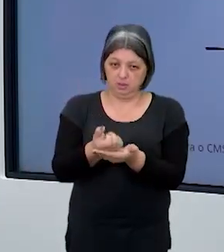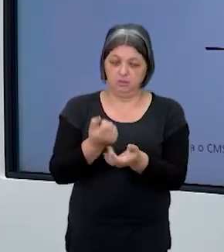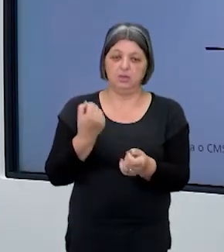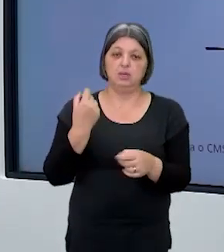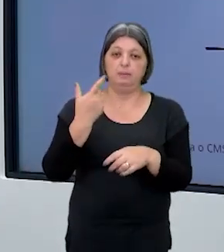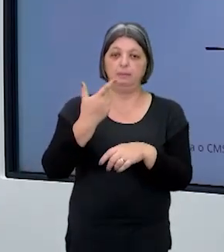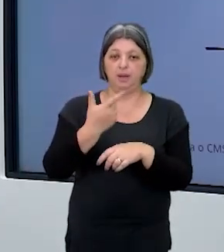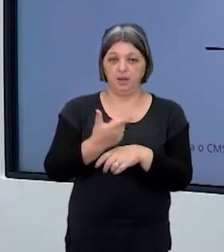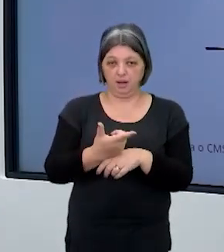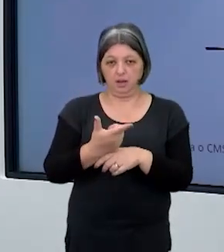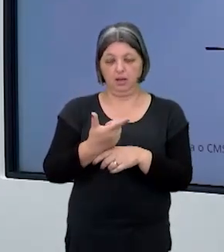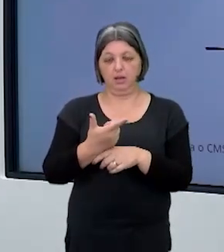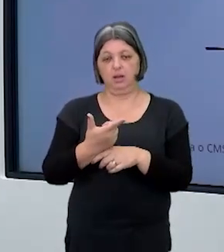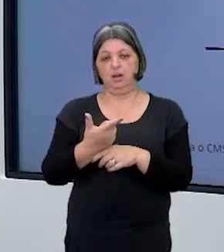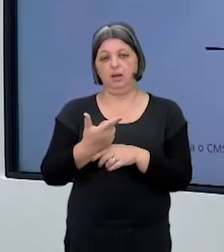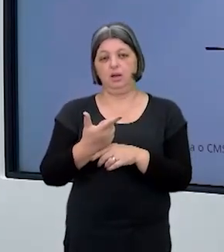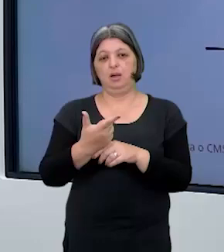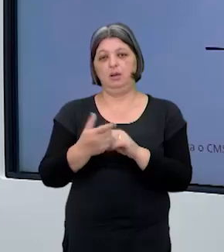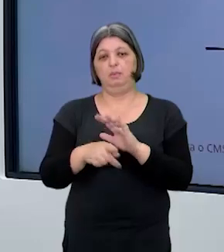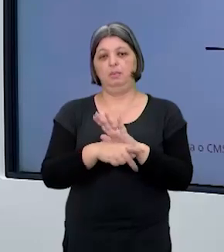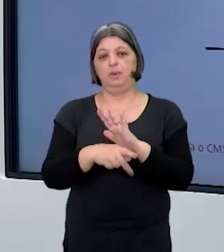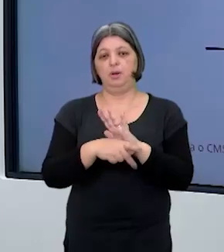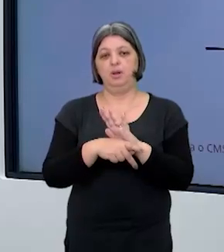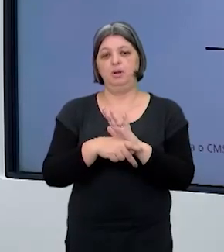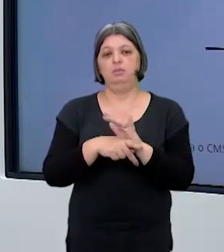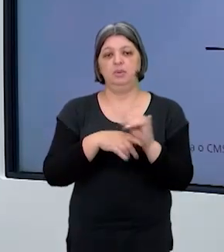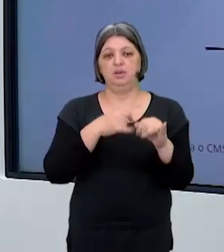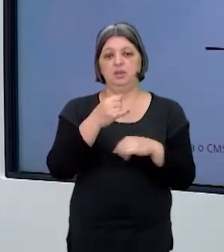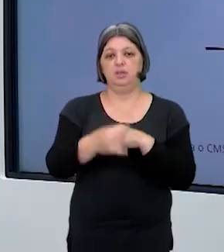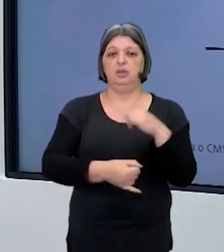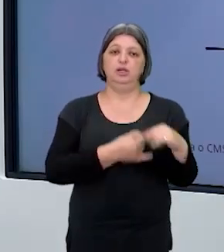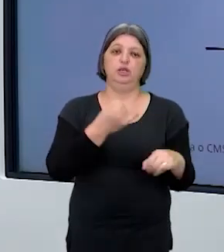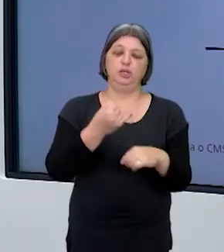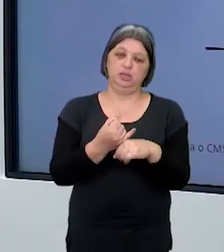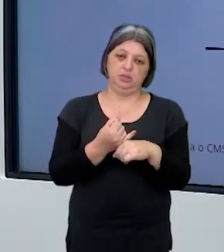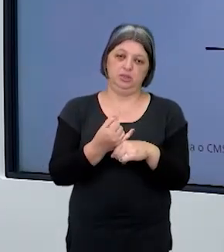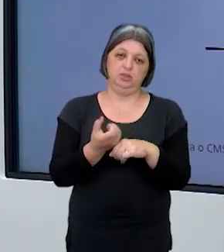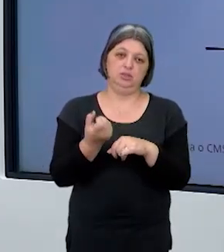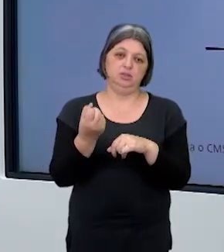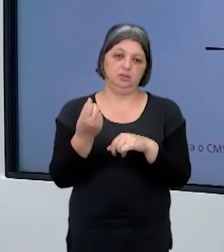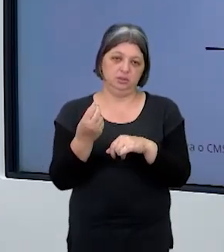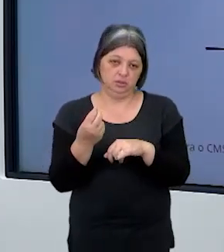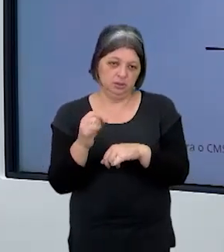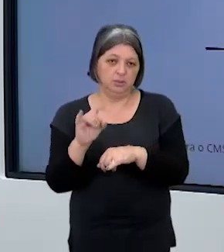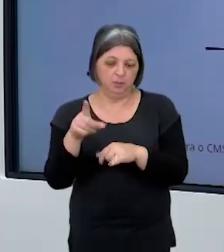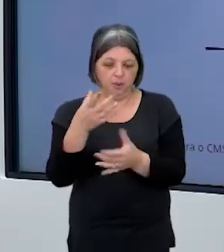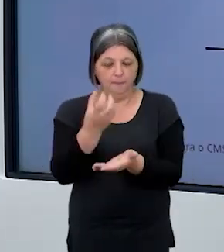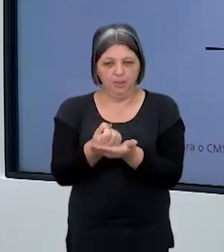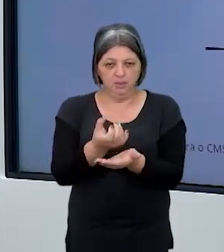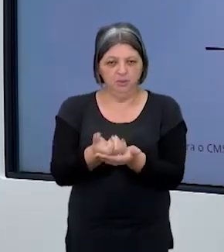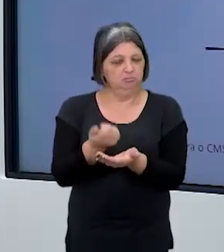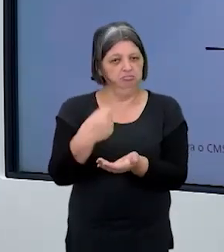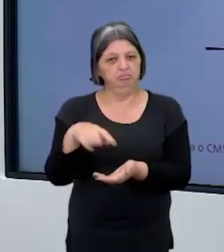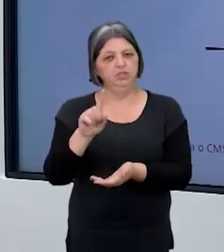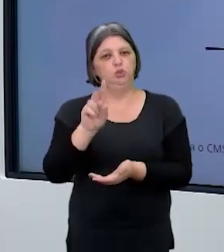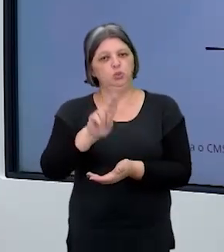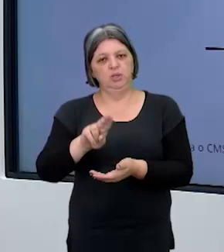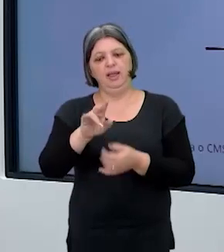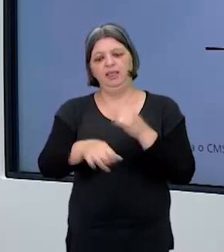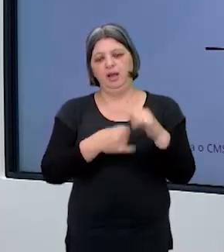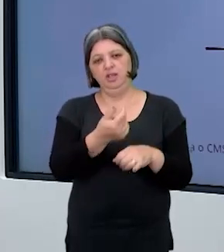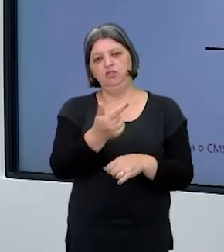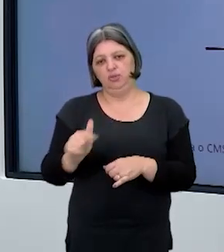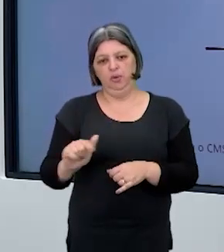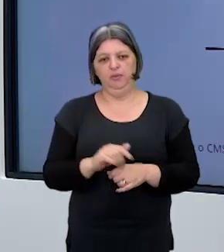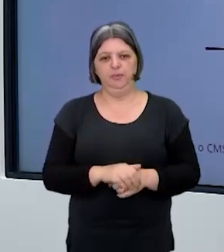internet ali no primeiro momento, mas se eu baixá-lo, depois eu posso utilizar aí sem a internet. Então, uma grande facilidade para a